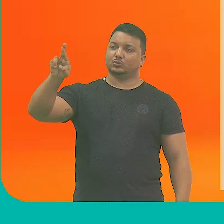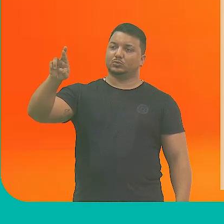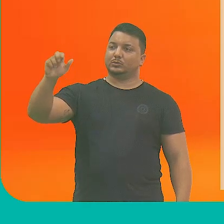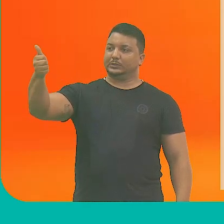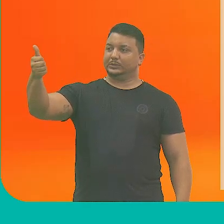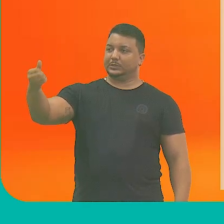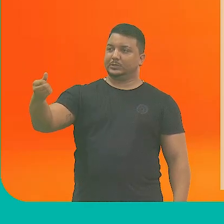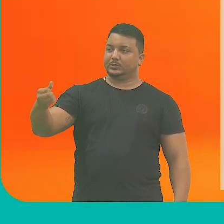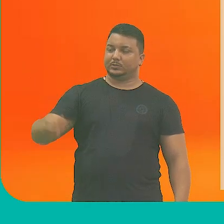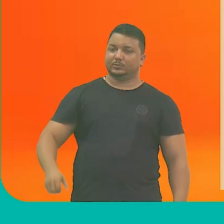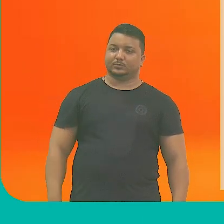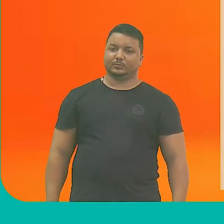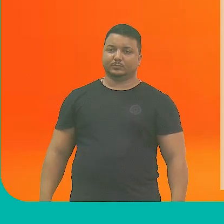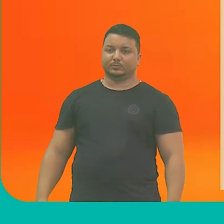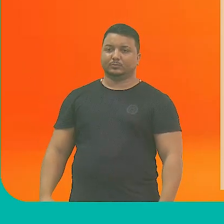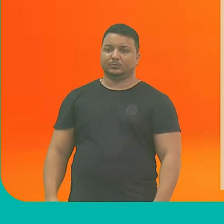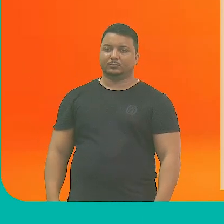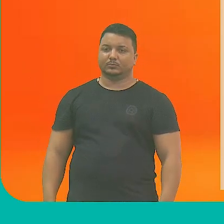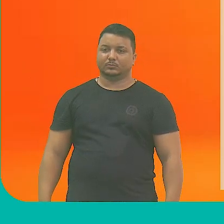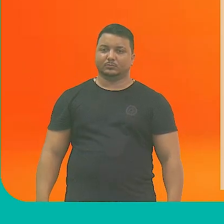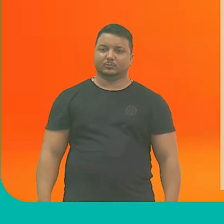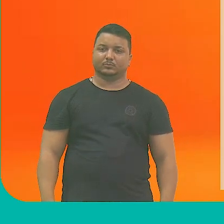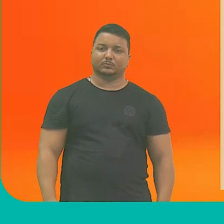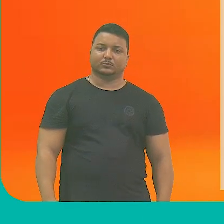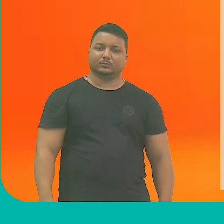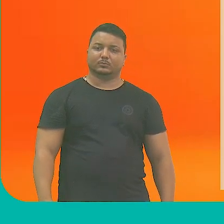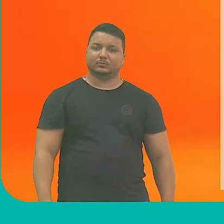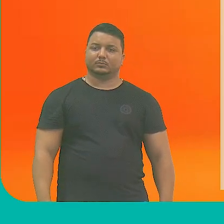prof.jorgejunior16, certo?